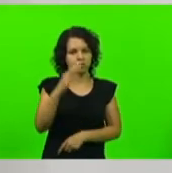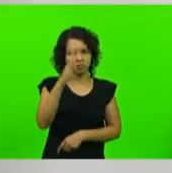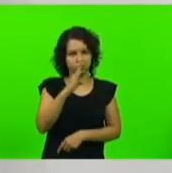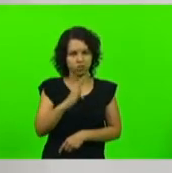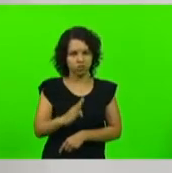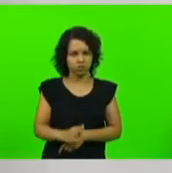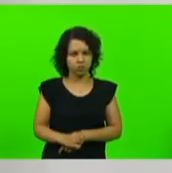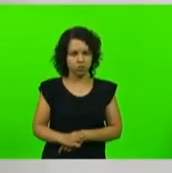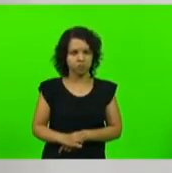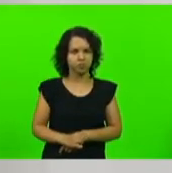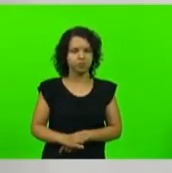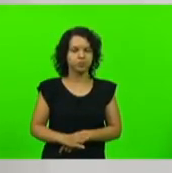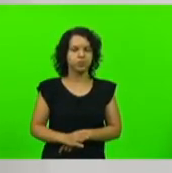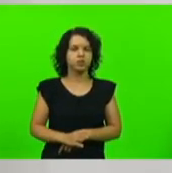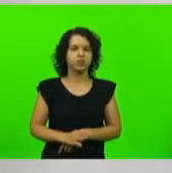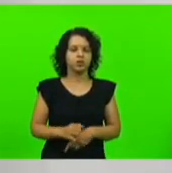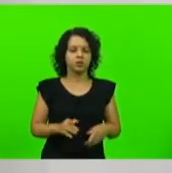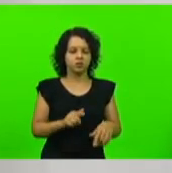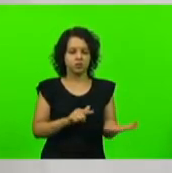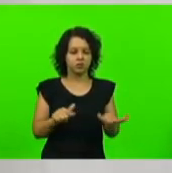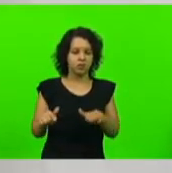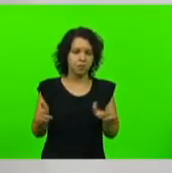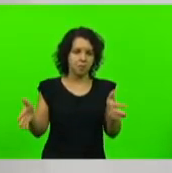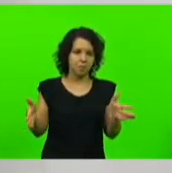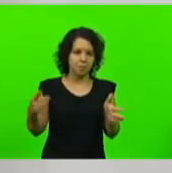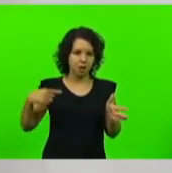Na sessão da semana passada, nós tivemos aqui